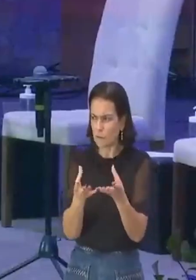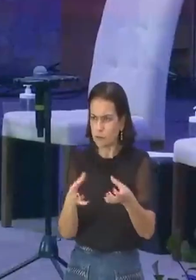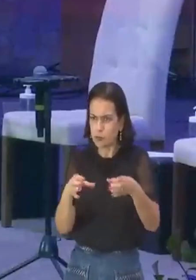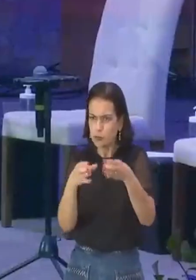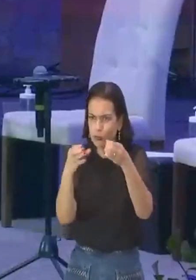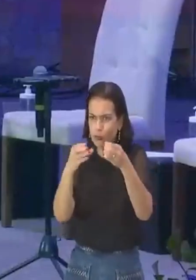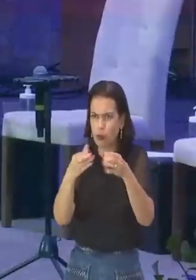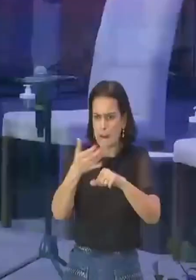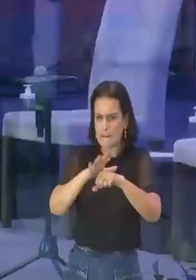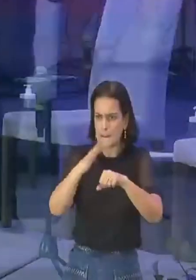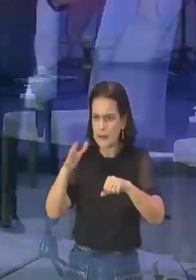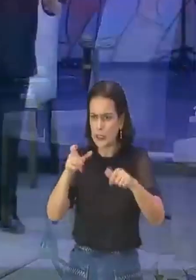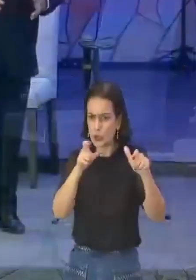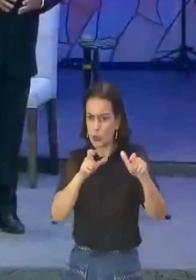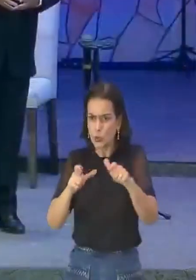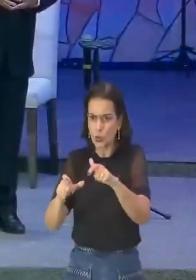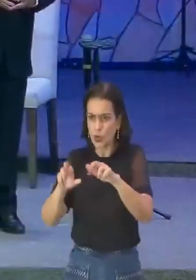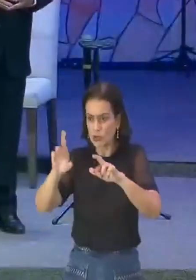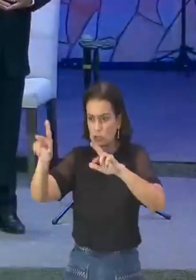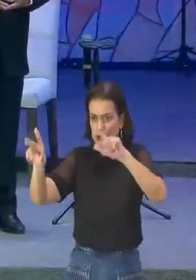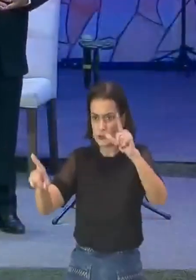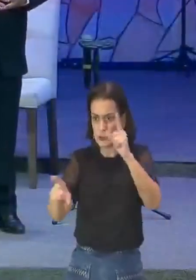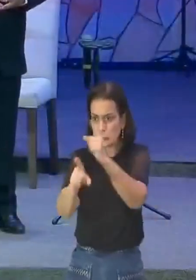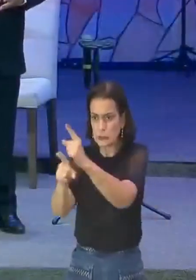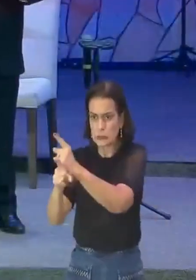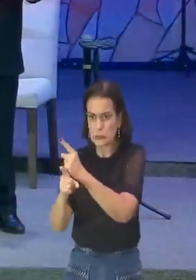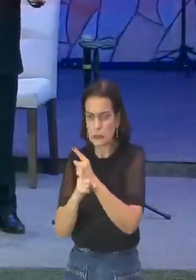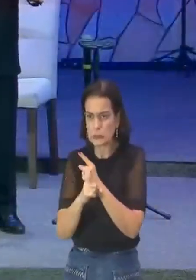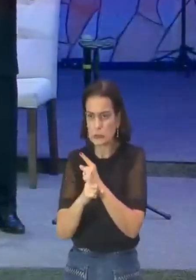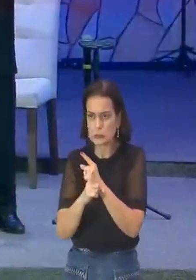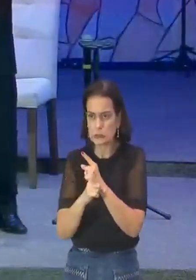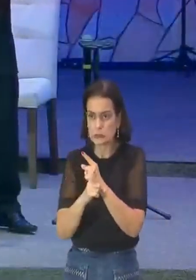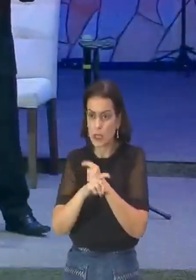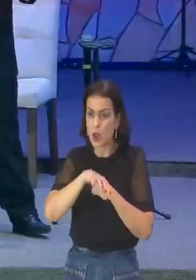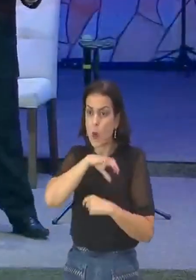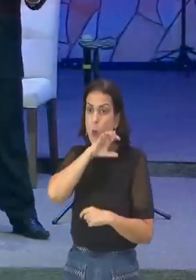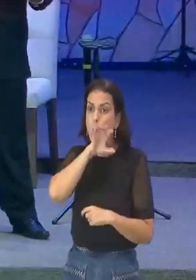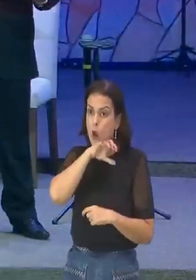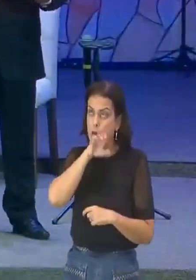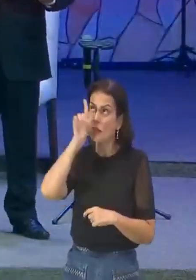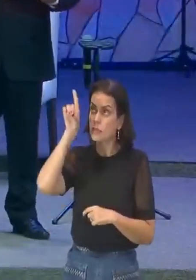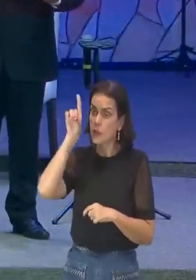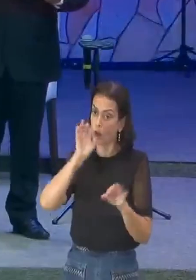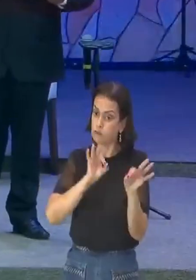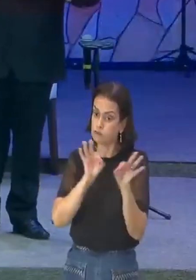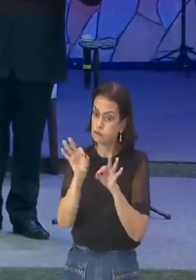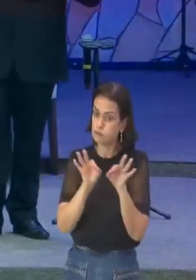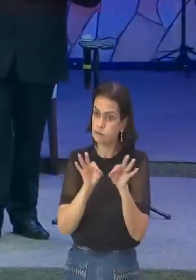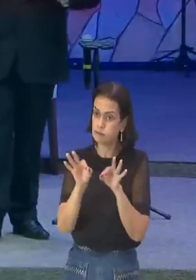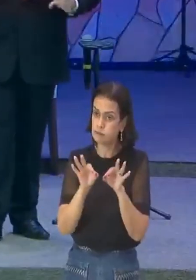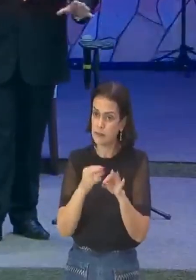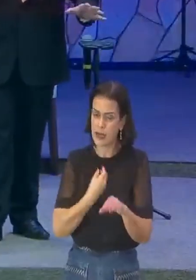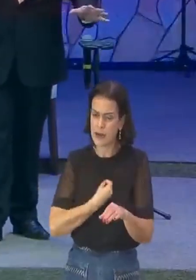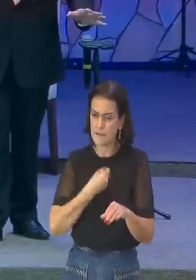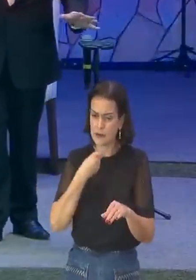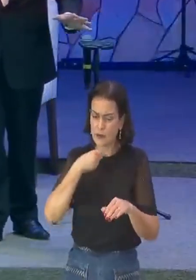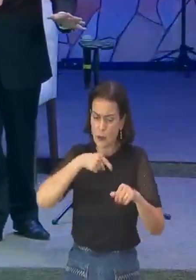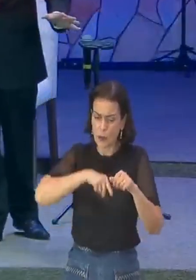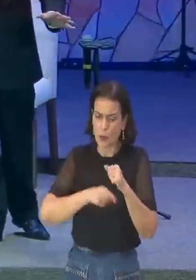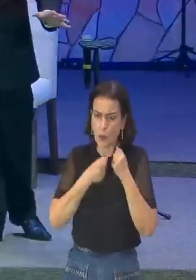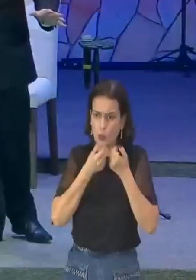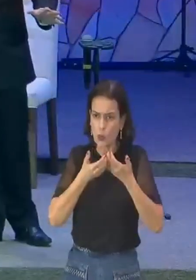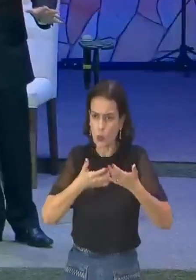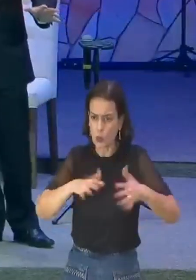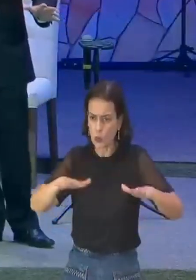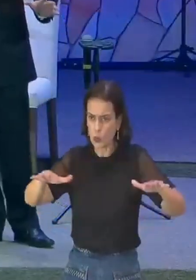locais diferentes aonde vivem. É um animal feito por Deus, que vive nas profundezas